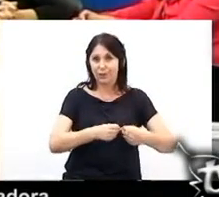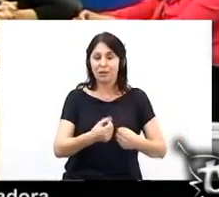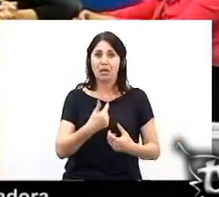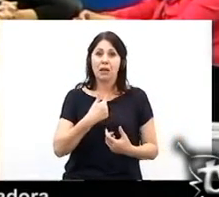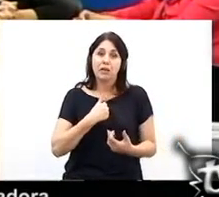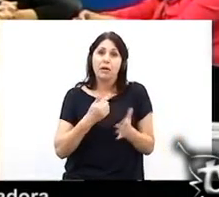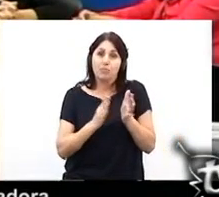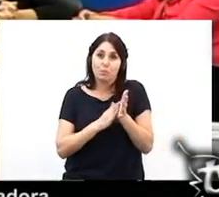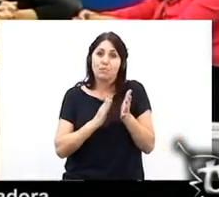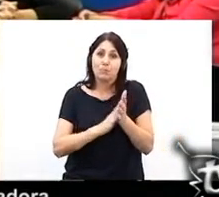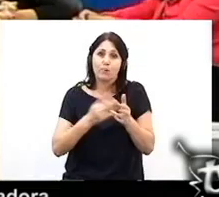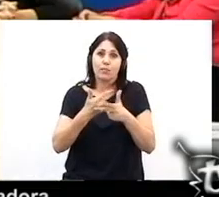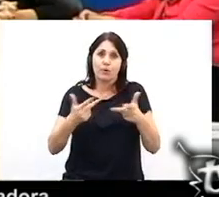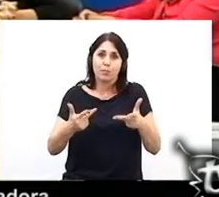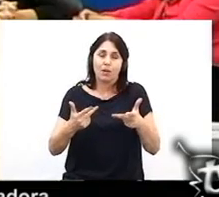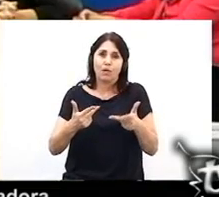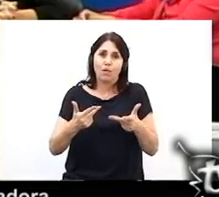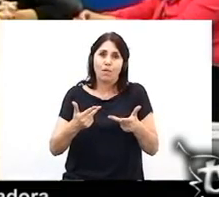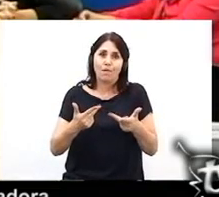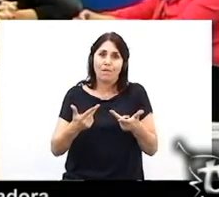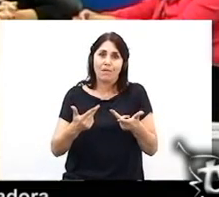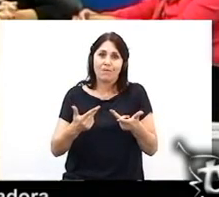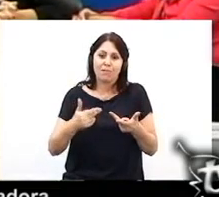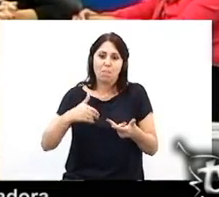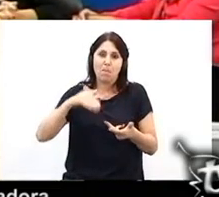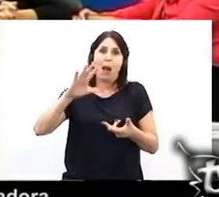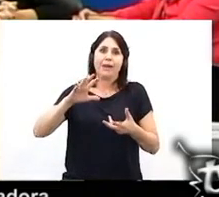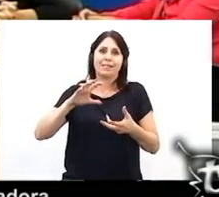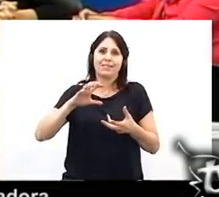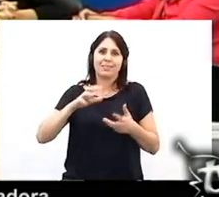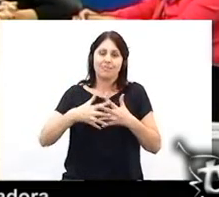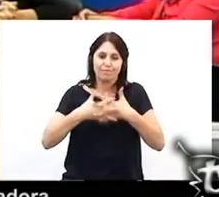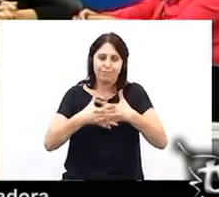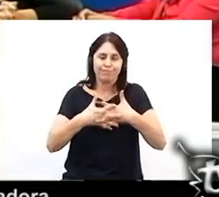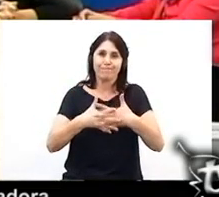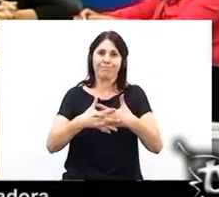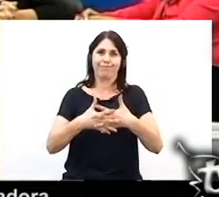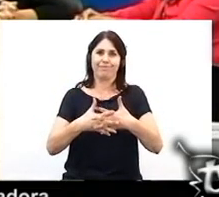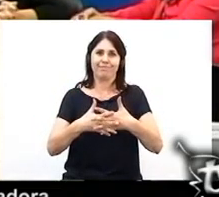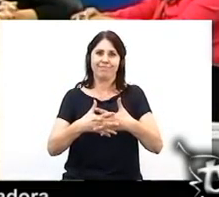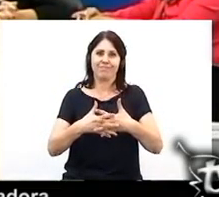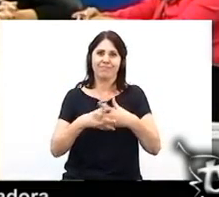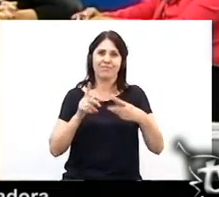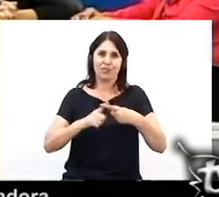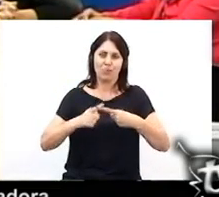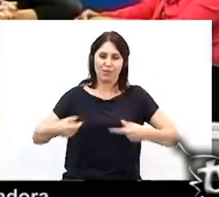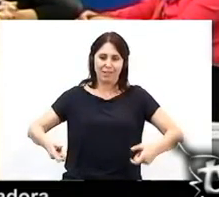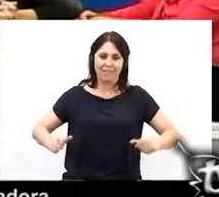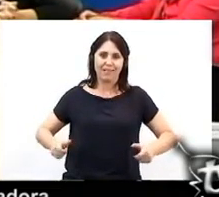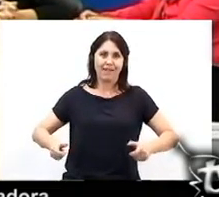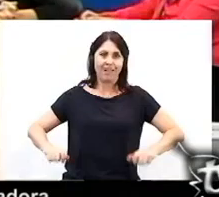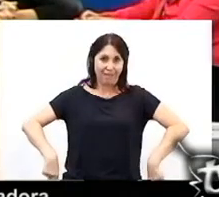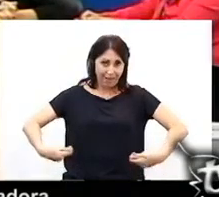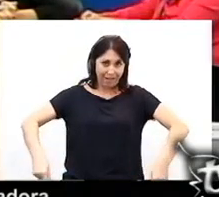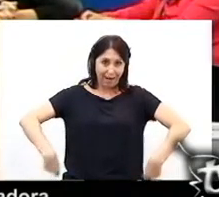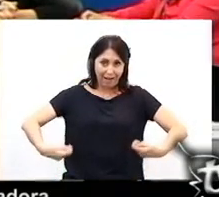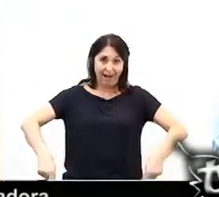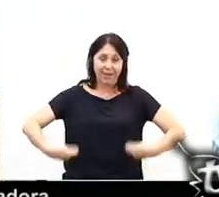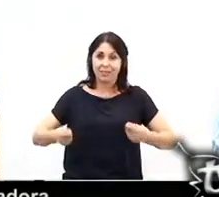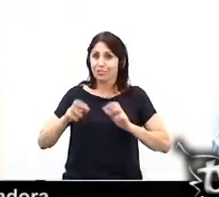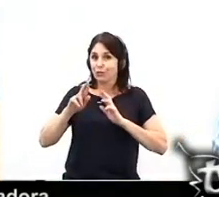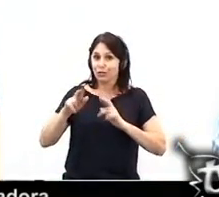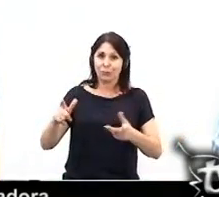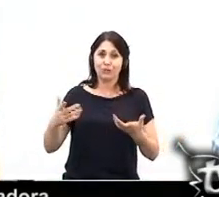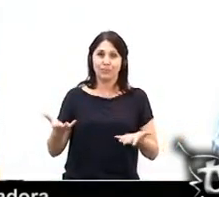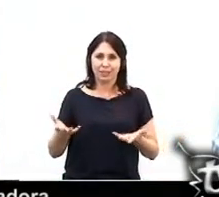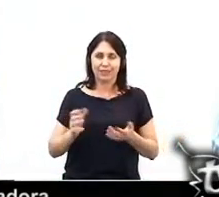limites, não é? E aí eu ainda estou querendo complicar mais este cenário e botando pessoas lá que têm